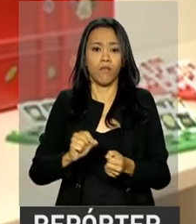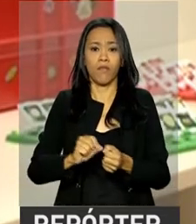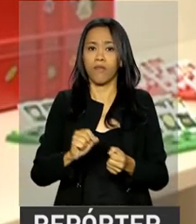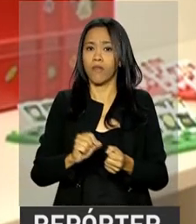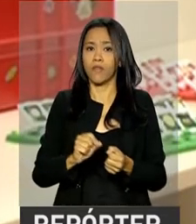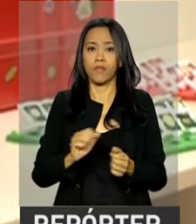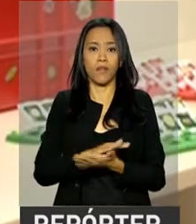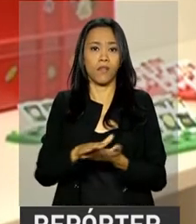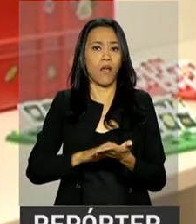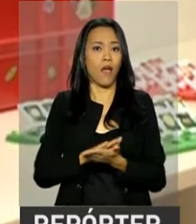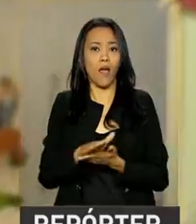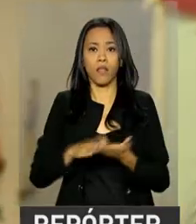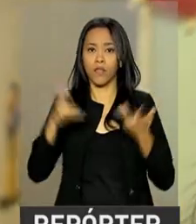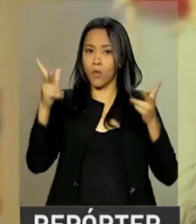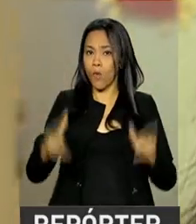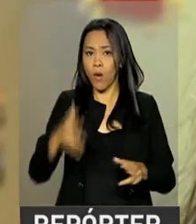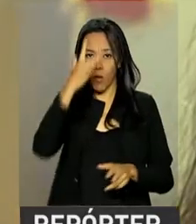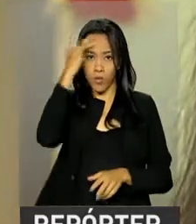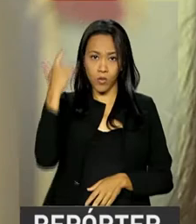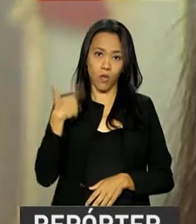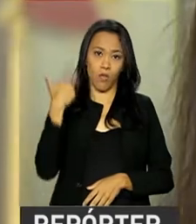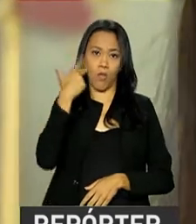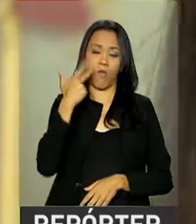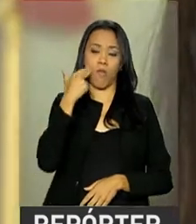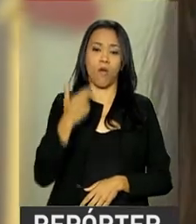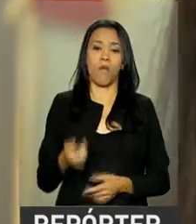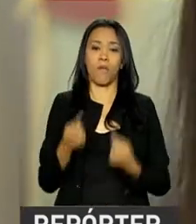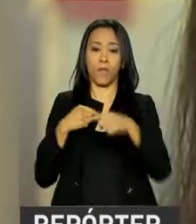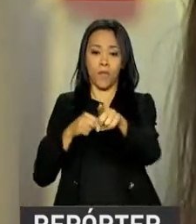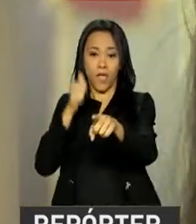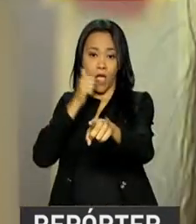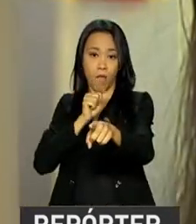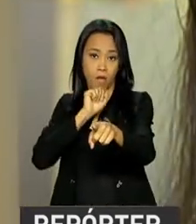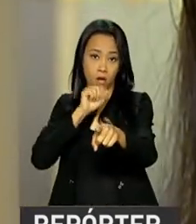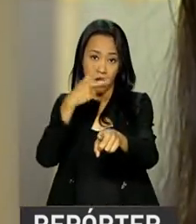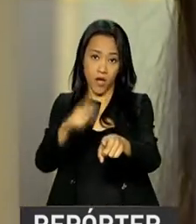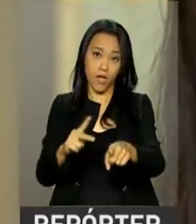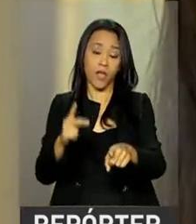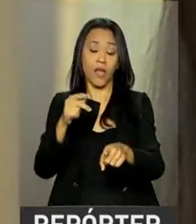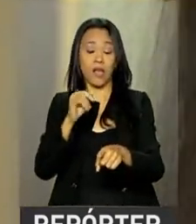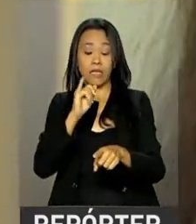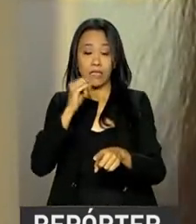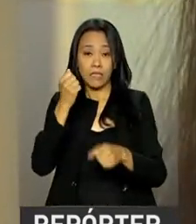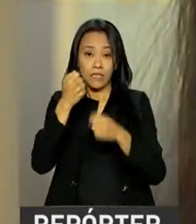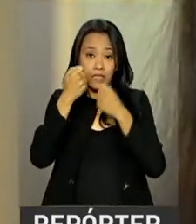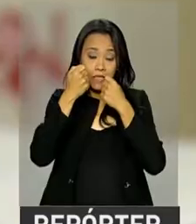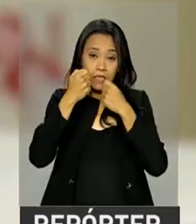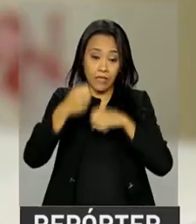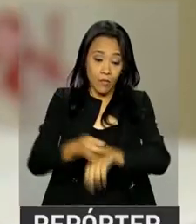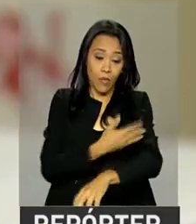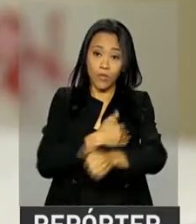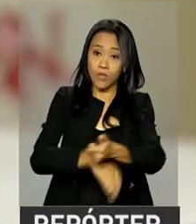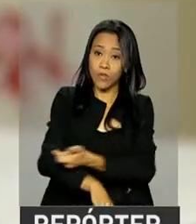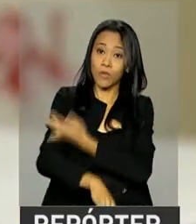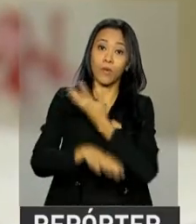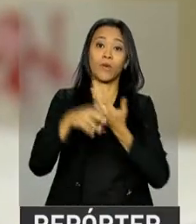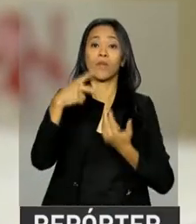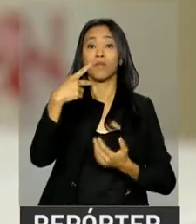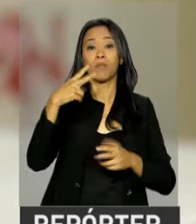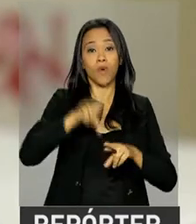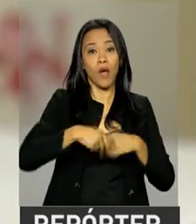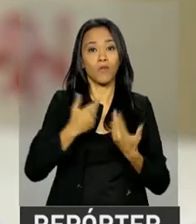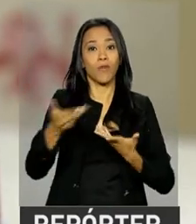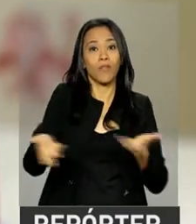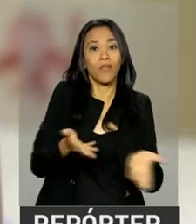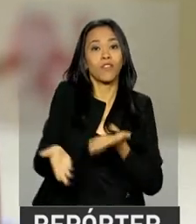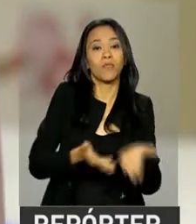as pessoas normais. A mãe de Júlia, dona Margarete, se emociona ao falar do atendimento recebido pela filha desde o nascimento